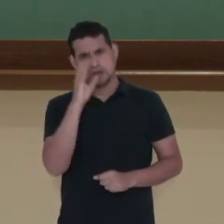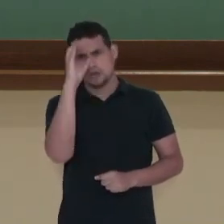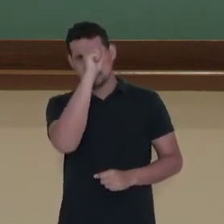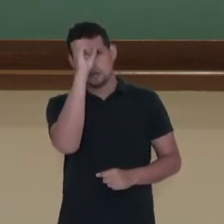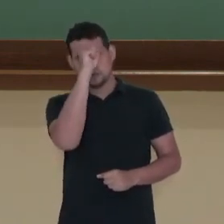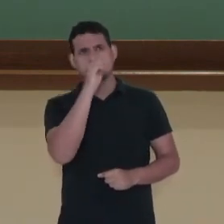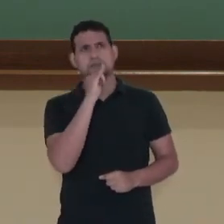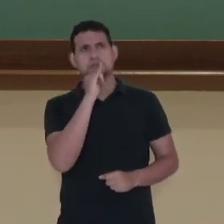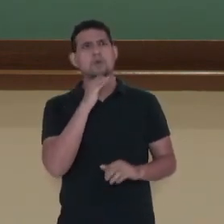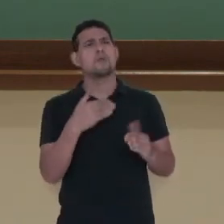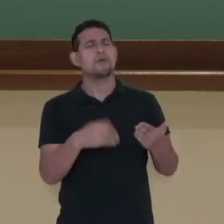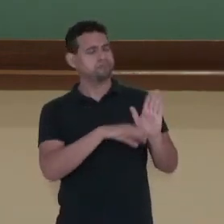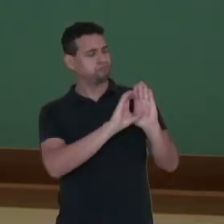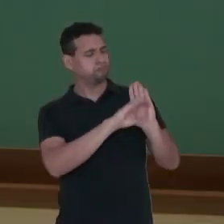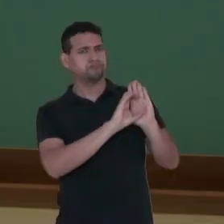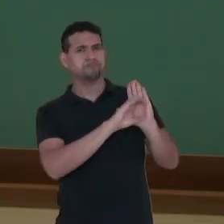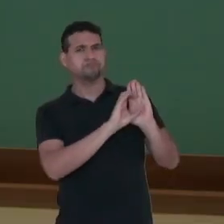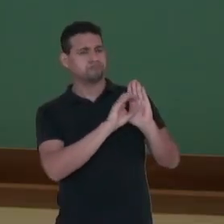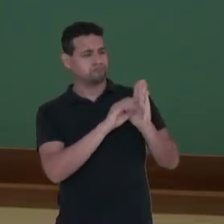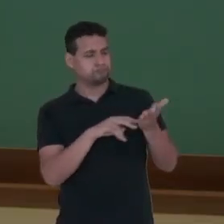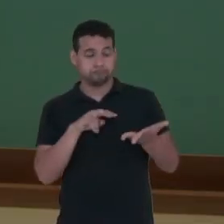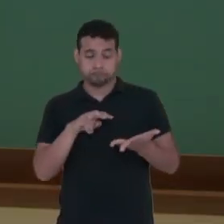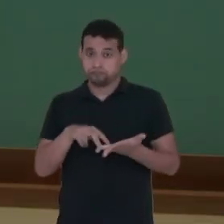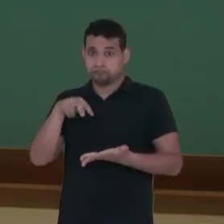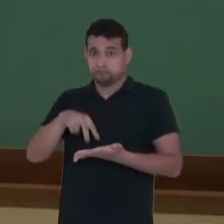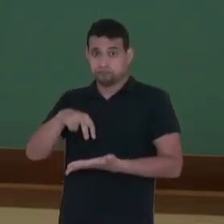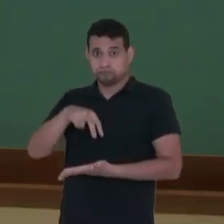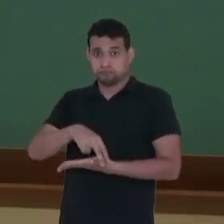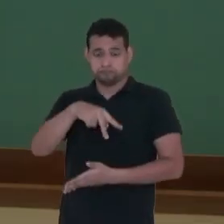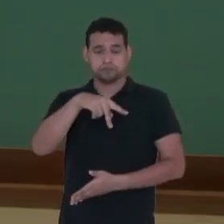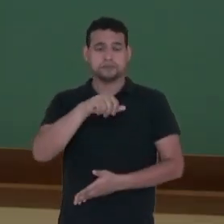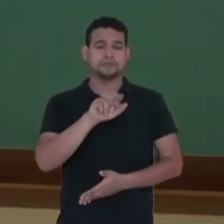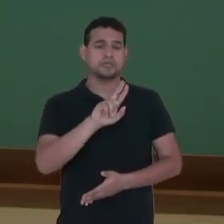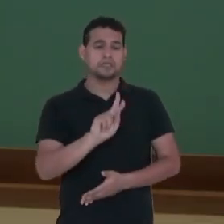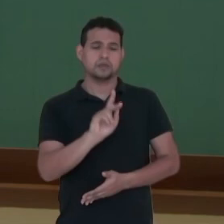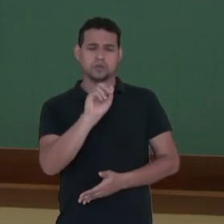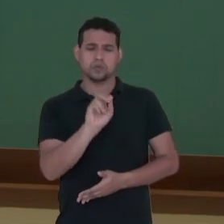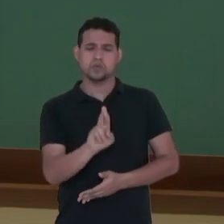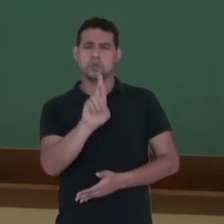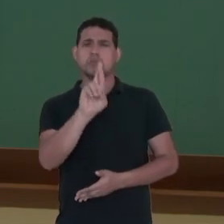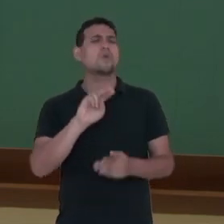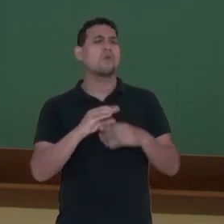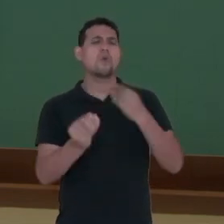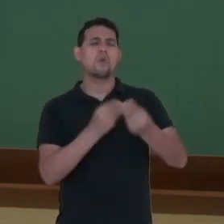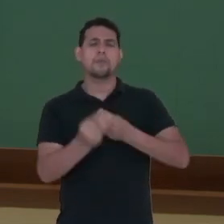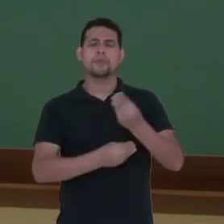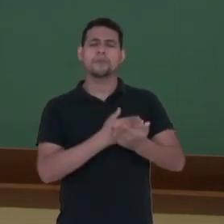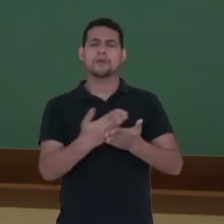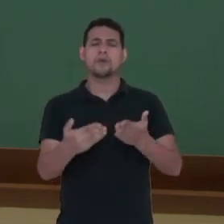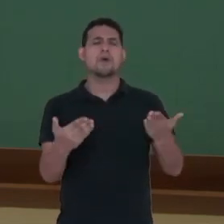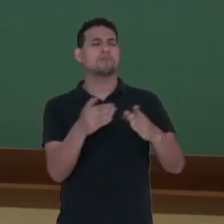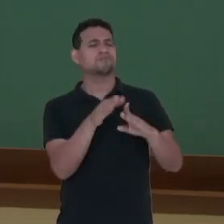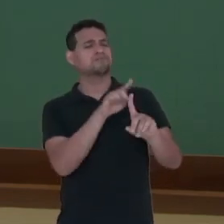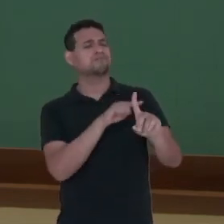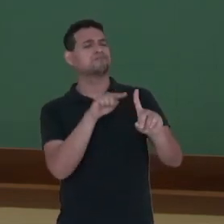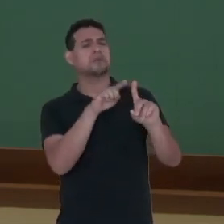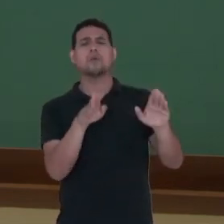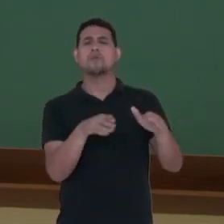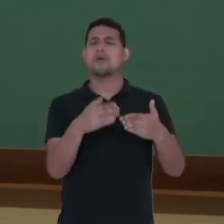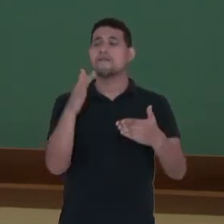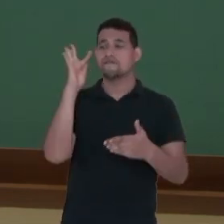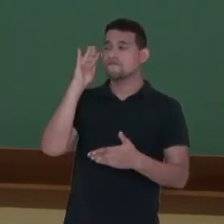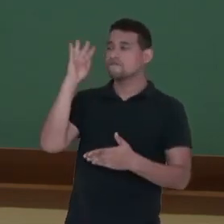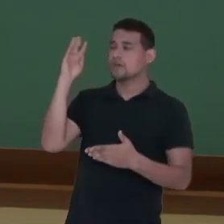ali o conceito de parkour, como surgiu, os objetivos e a filosofia